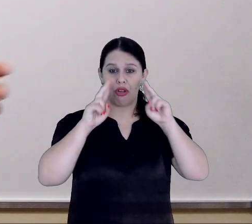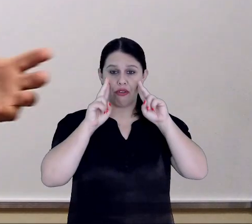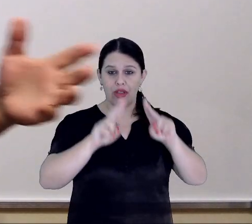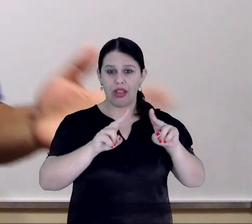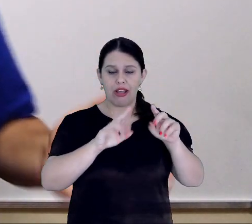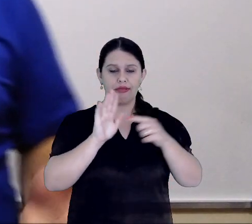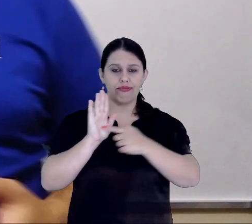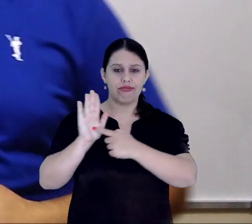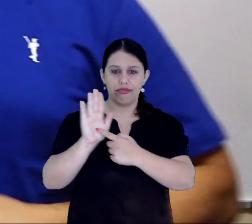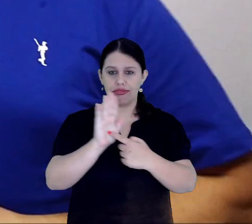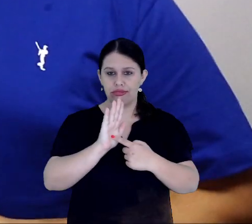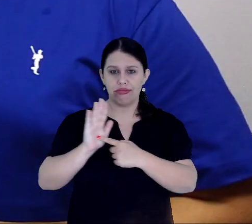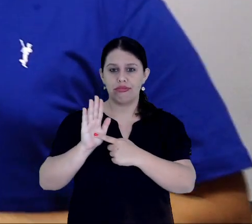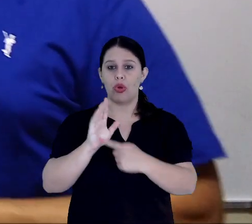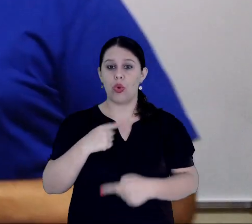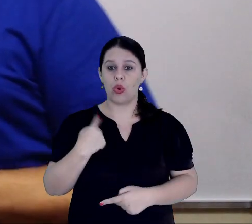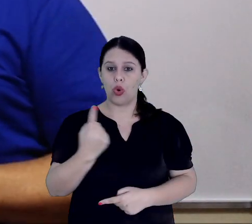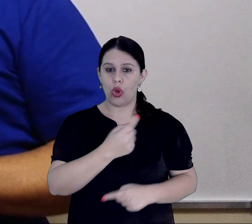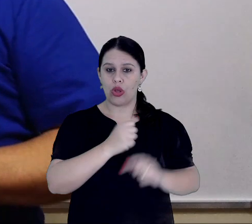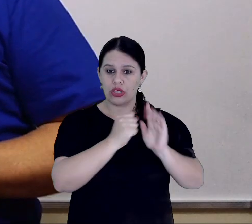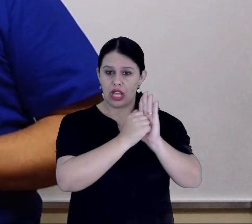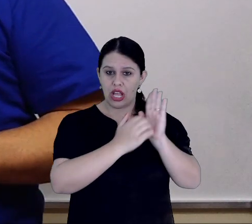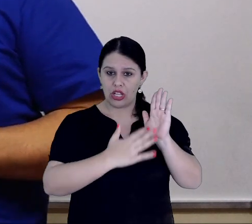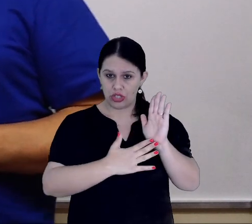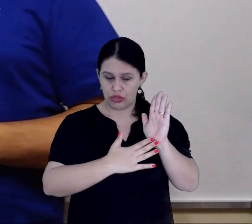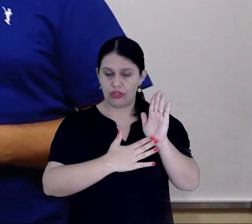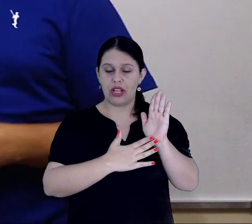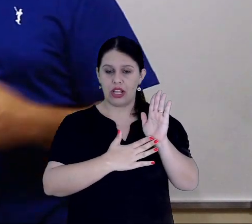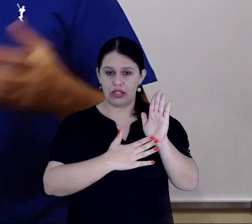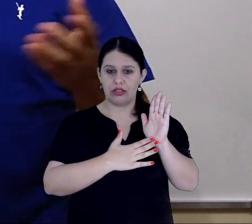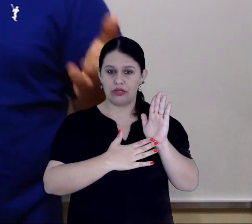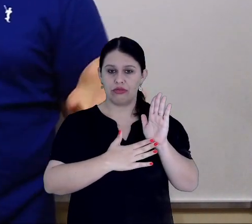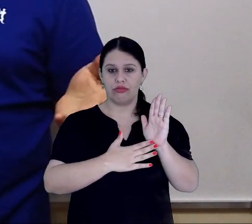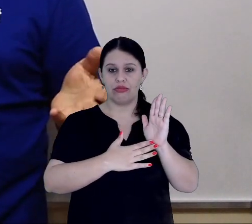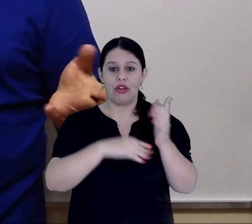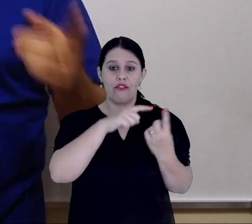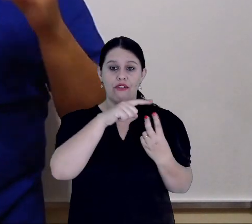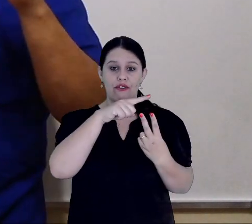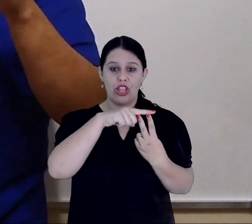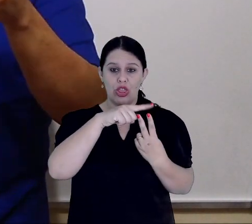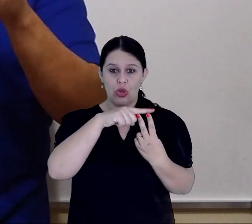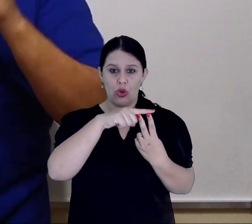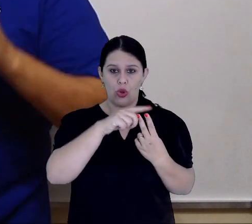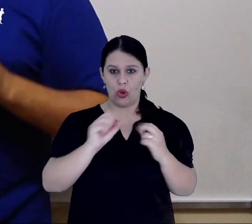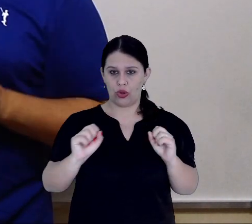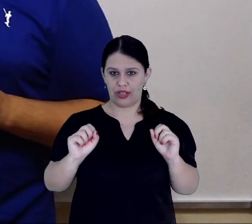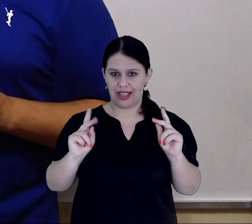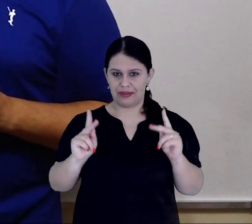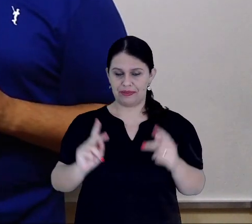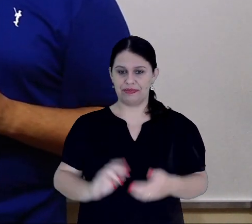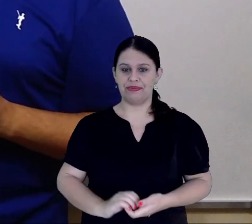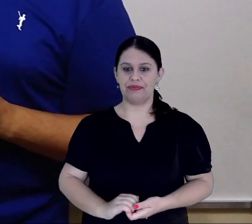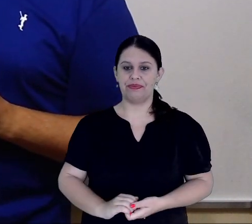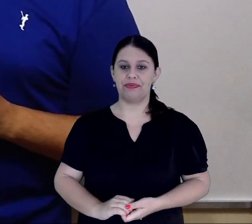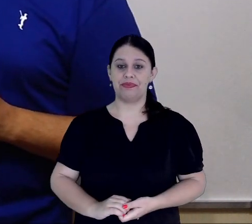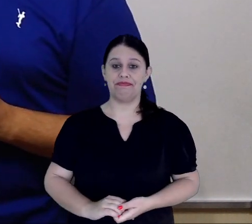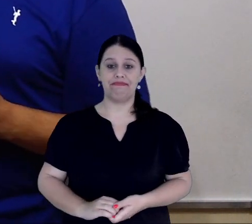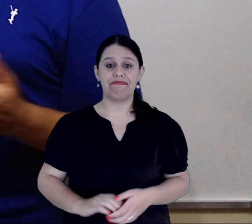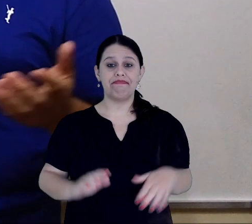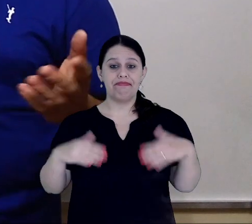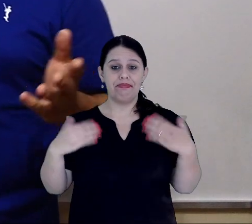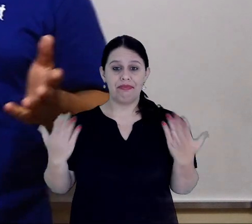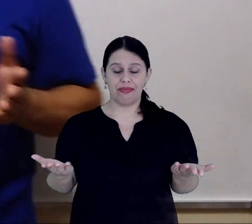para representar o nosso exercício de forma vetorial. Beleza? Muito